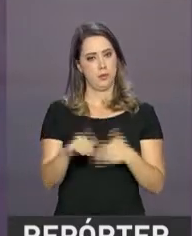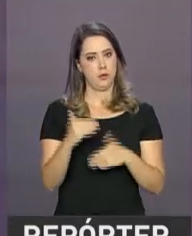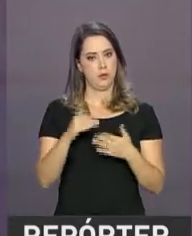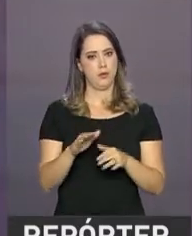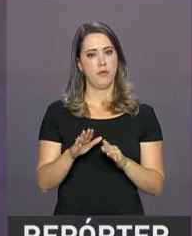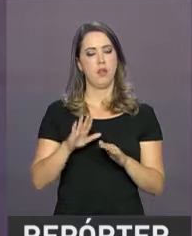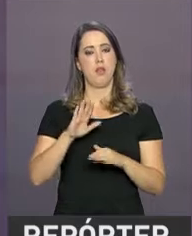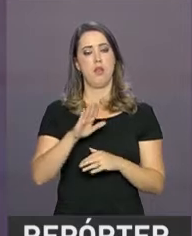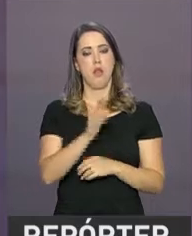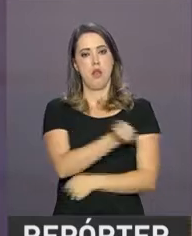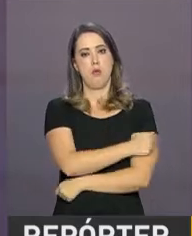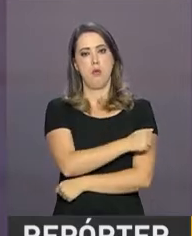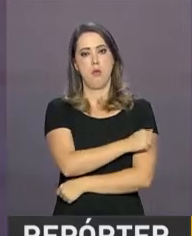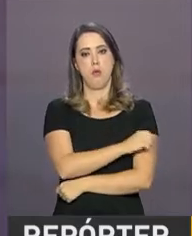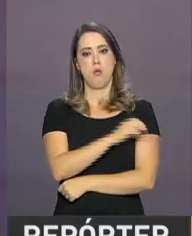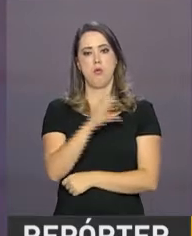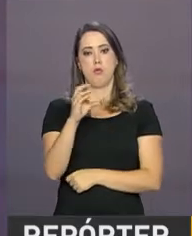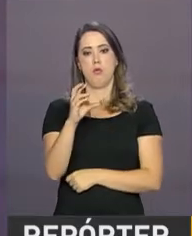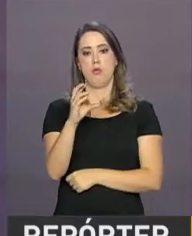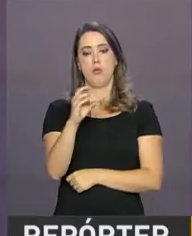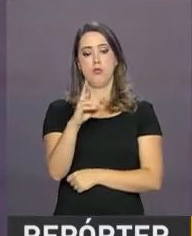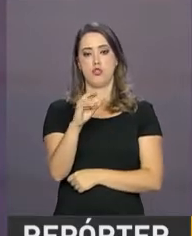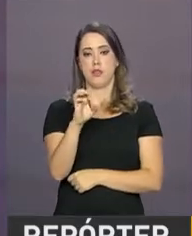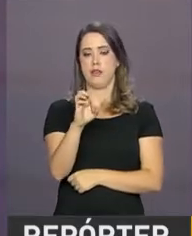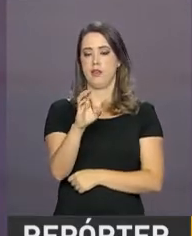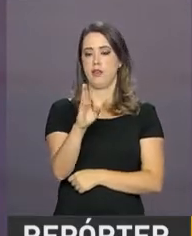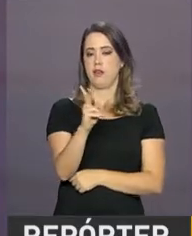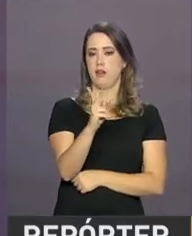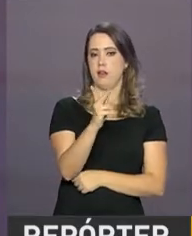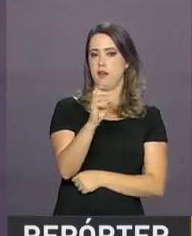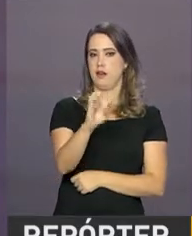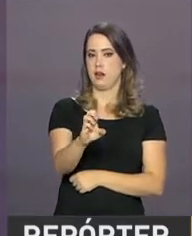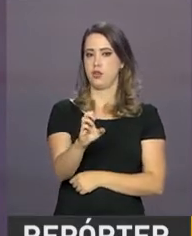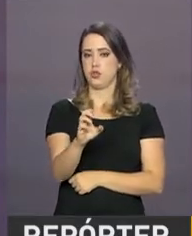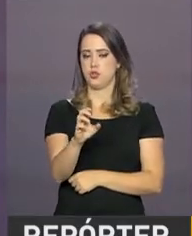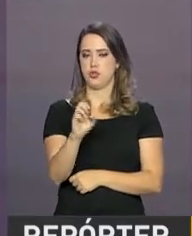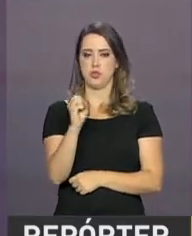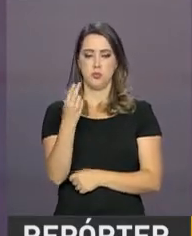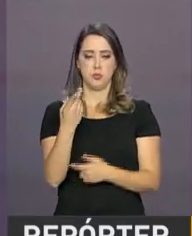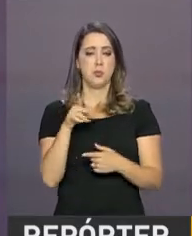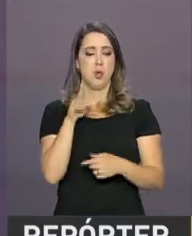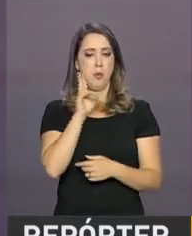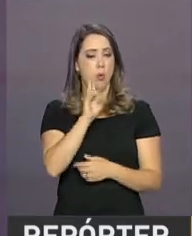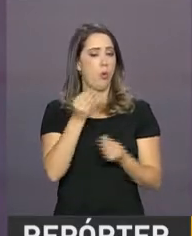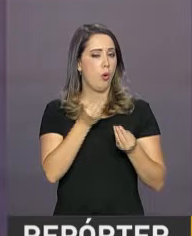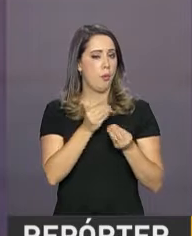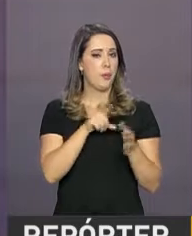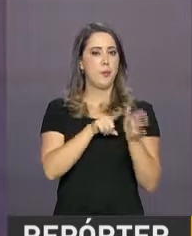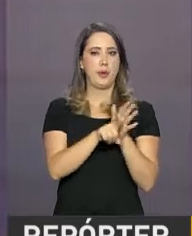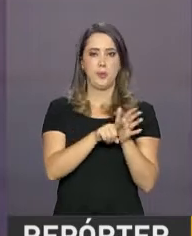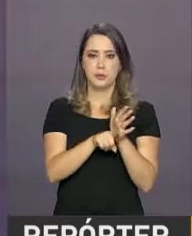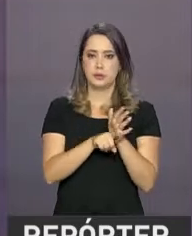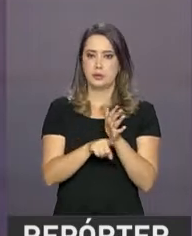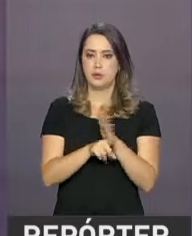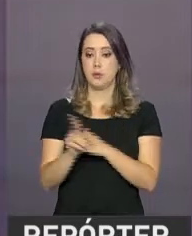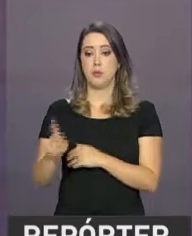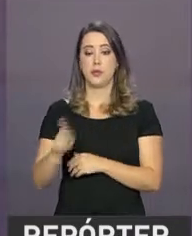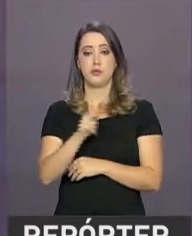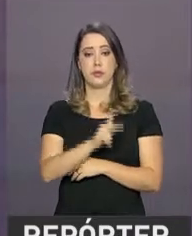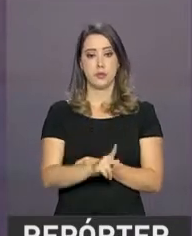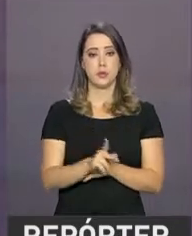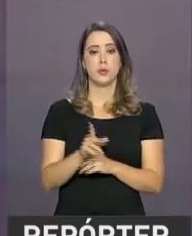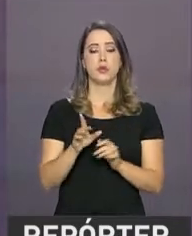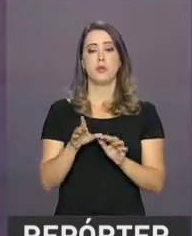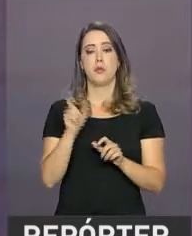de creche e pré escola não vão fazer provas a avaliação será por meio de um questionário respondido por professores